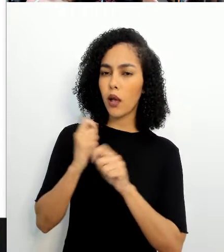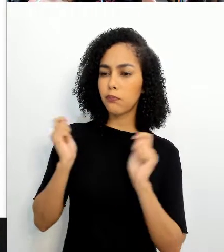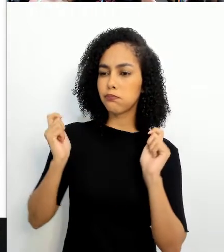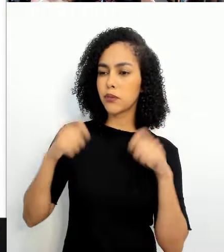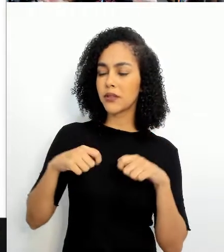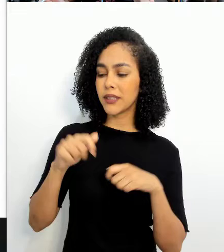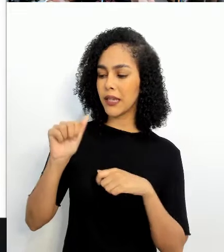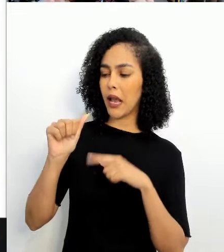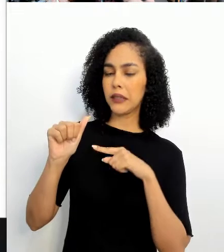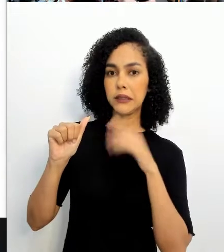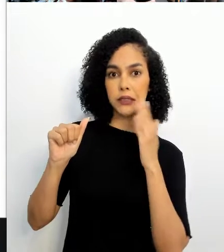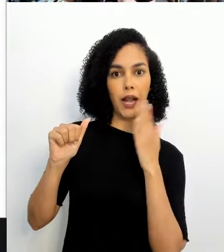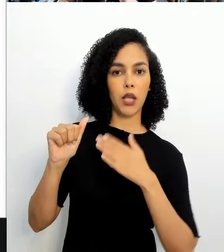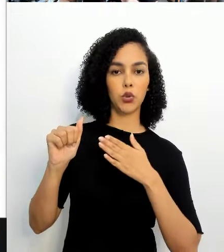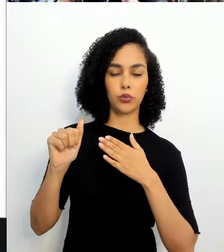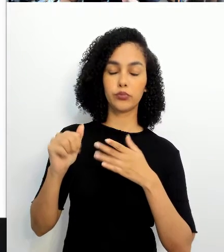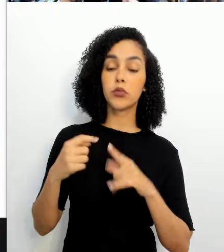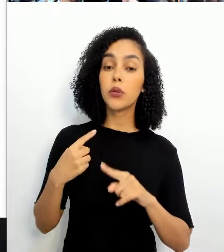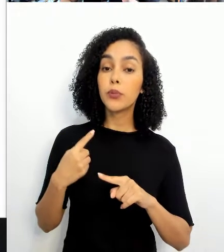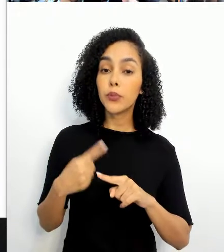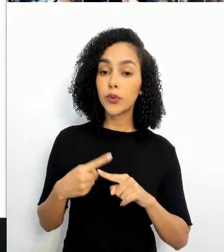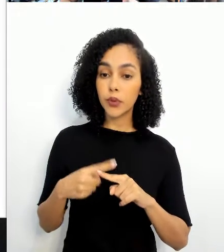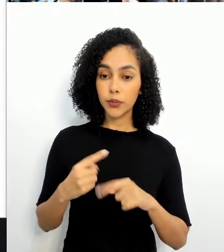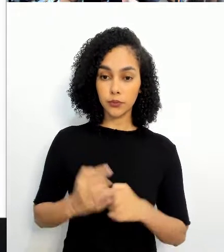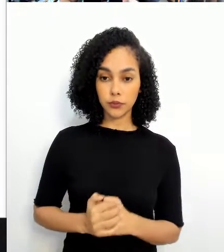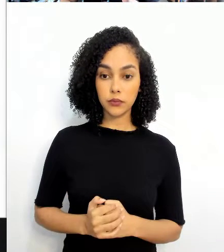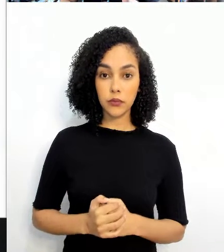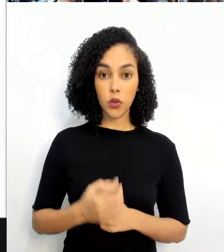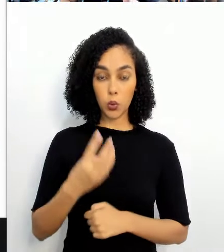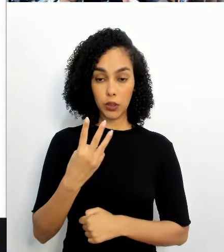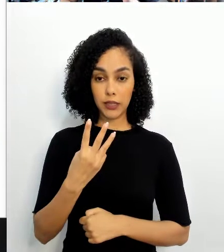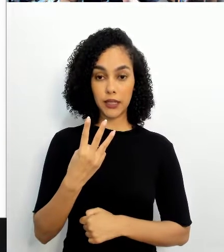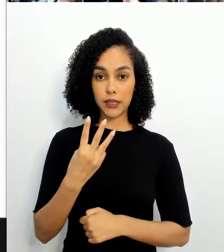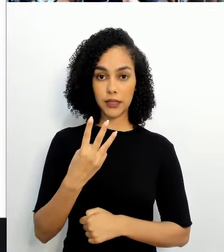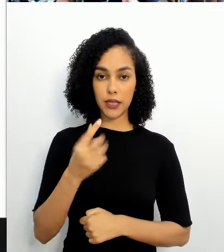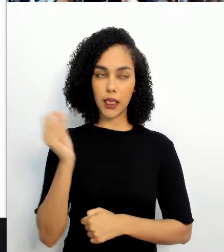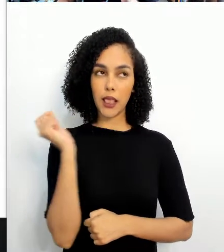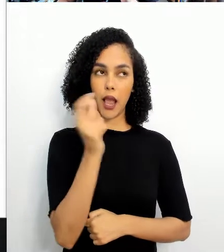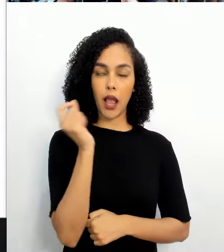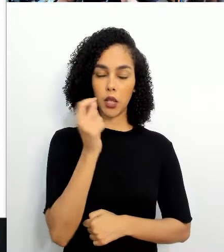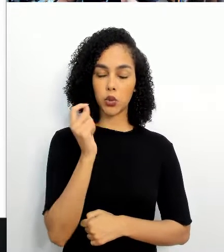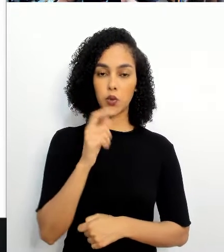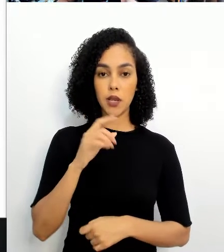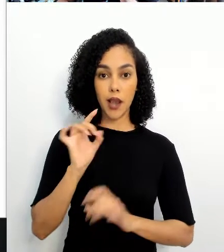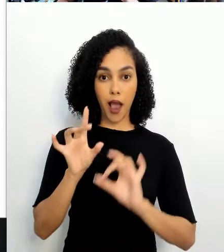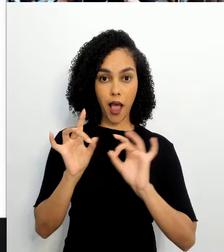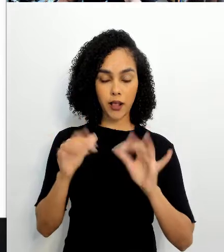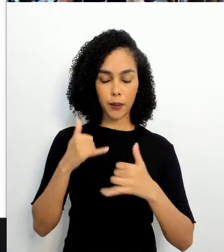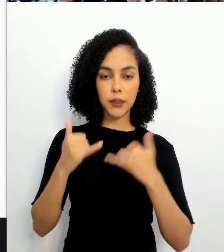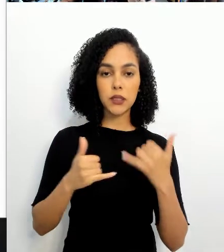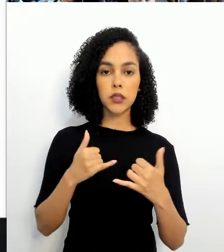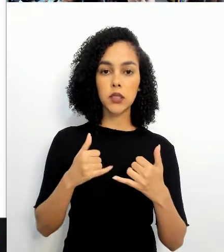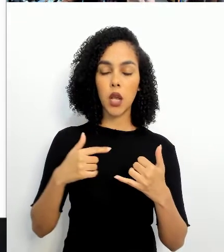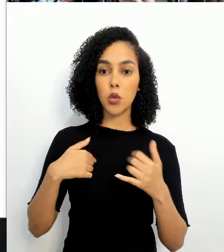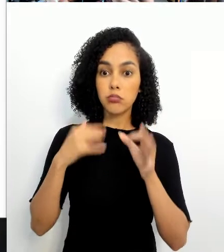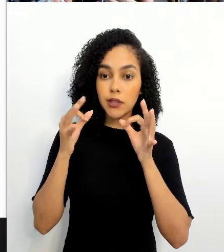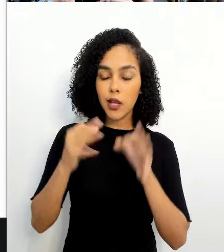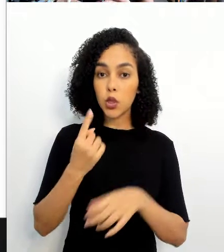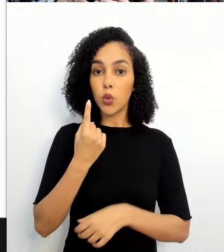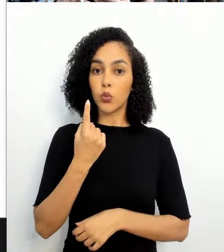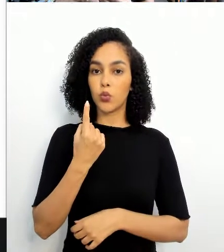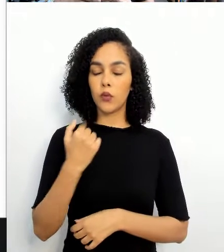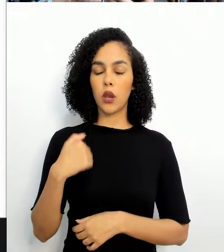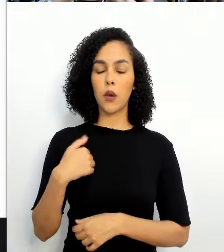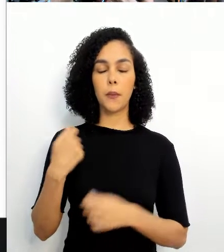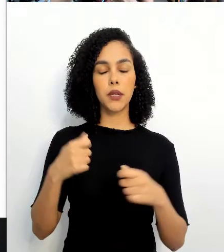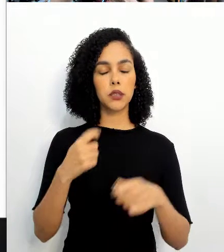probabilidade de A diretamente. Por quê? Com 3 dardos em cada rodada, a probabilidade de acertar pelo menos um deles,